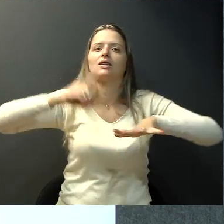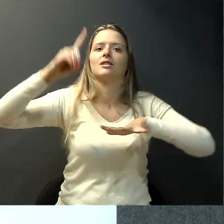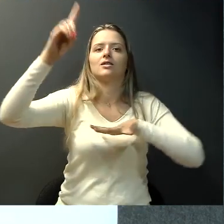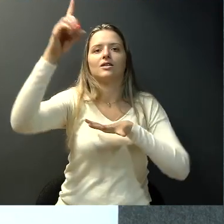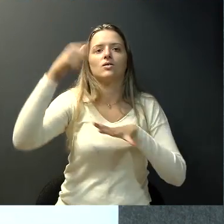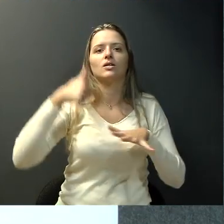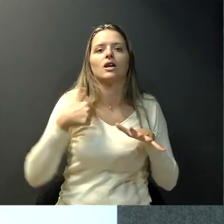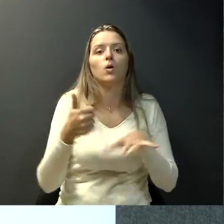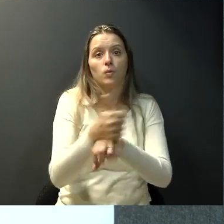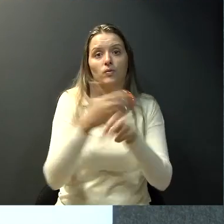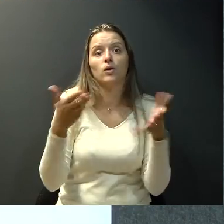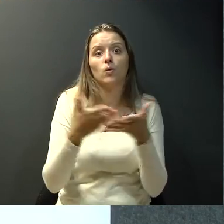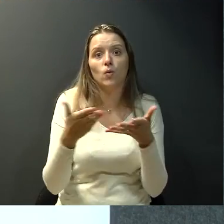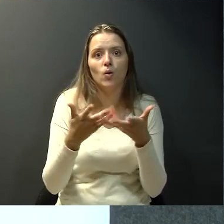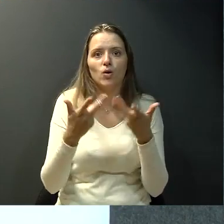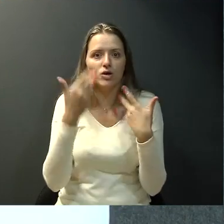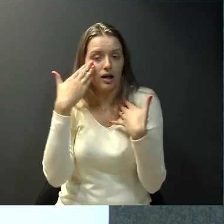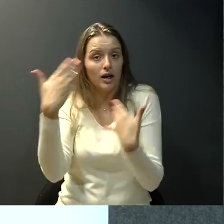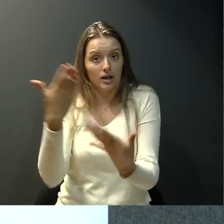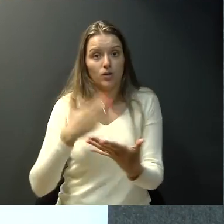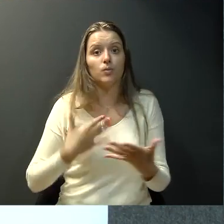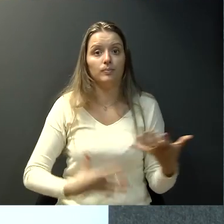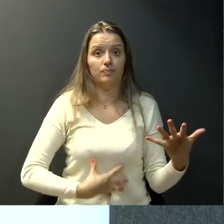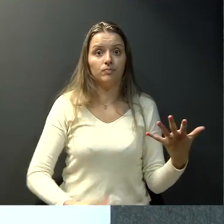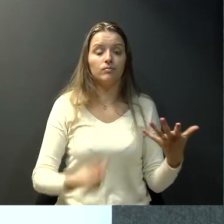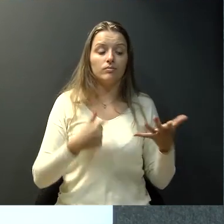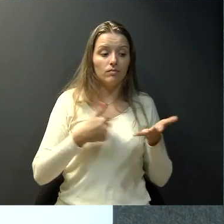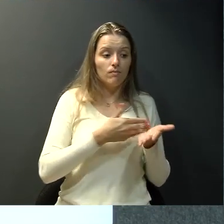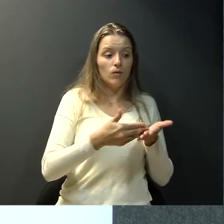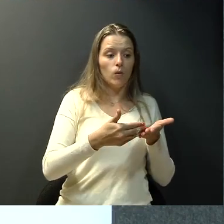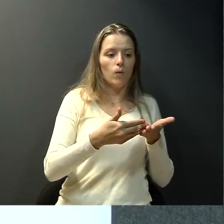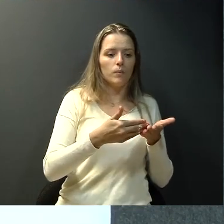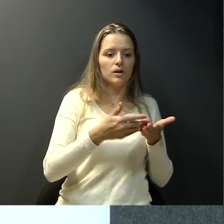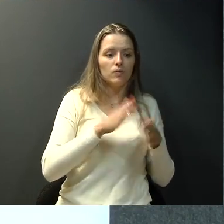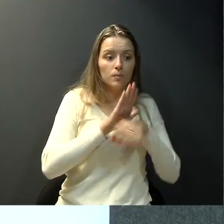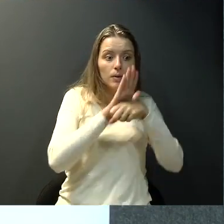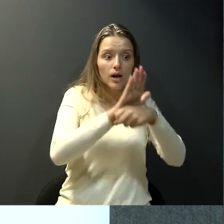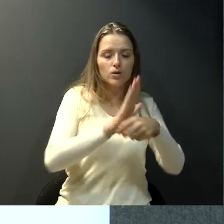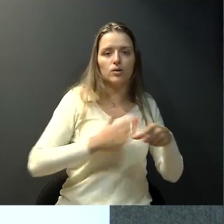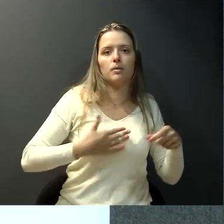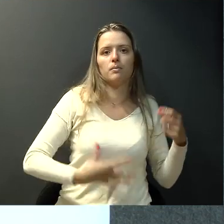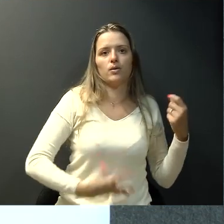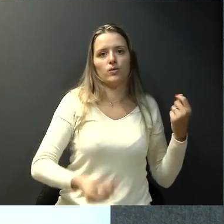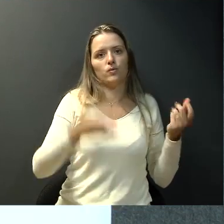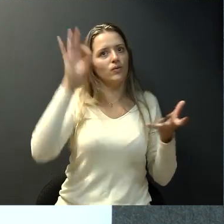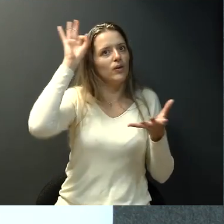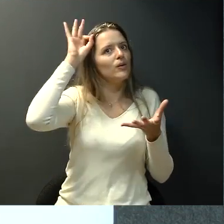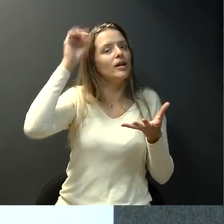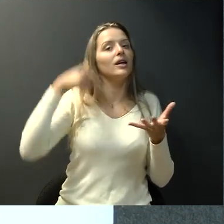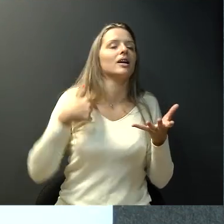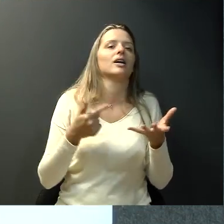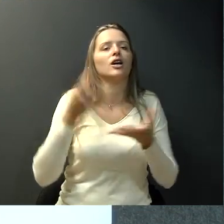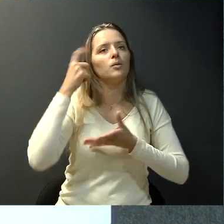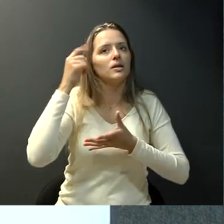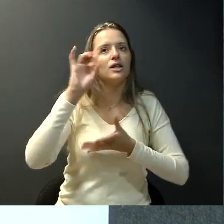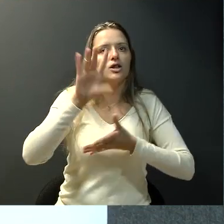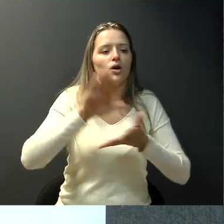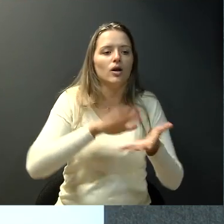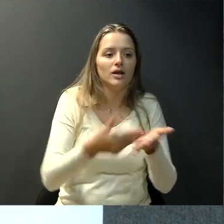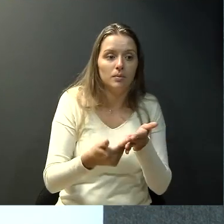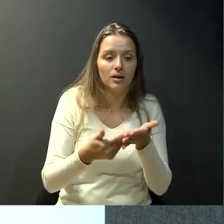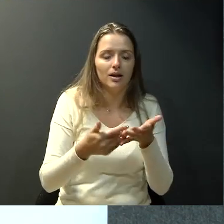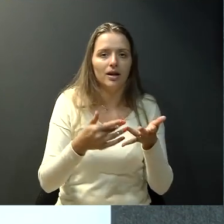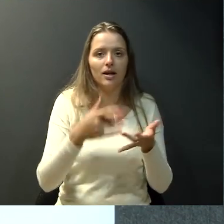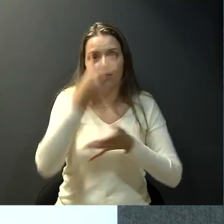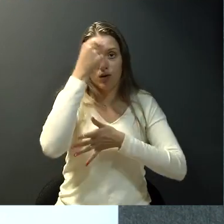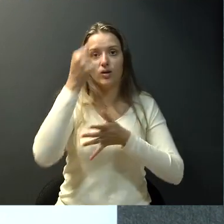profissão graças aos meus filhos, que no começo fui fazer isso para ajudar eles, porque o Andrei, no começo eu pensava até traduzir para a faculdade, hoje